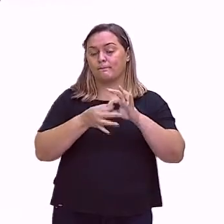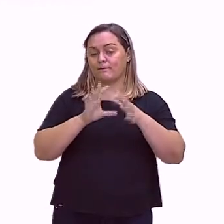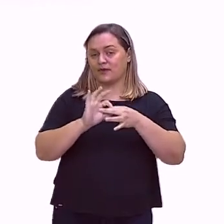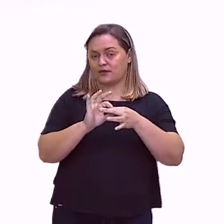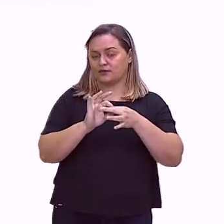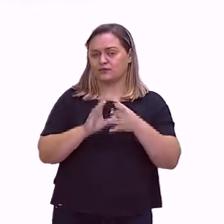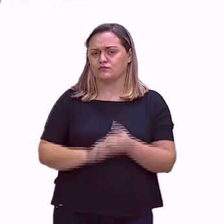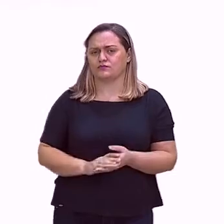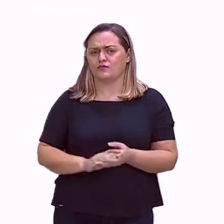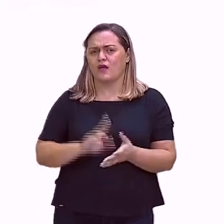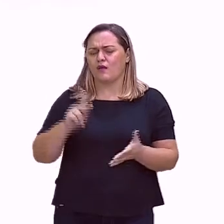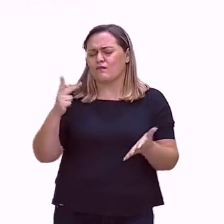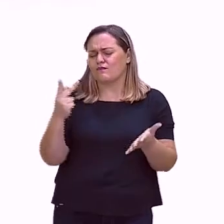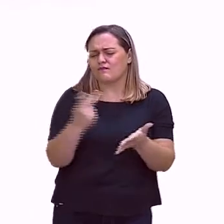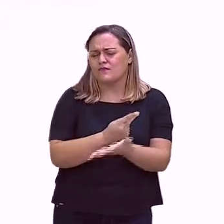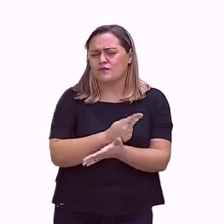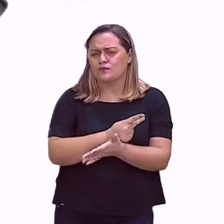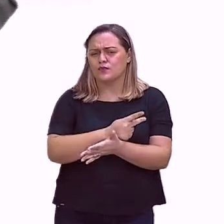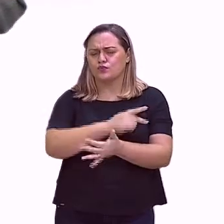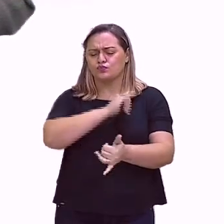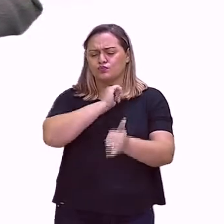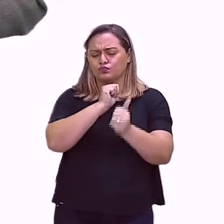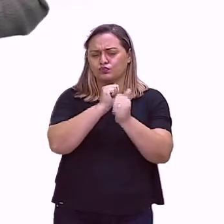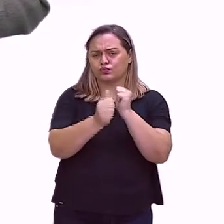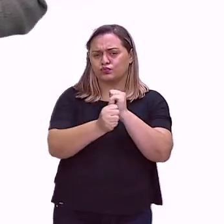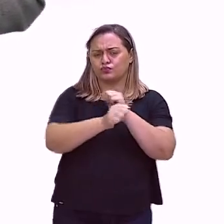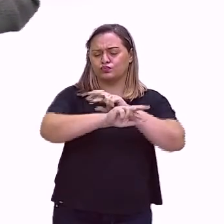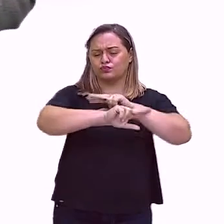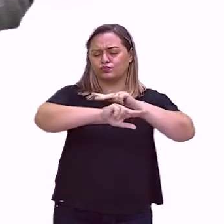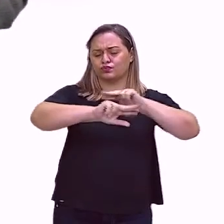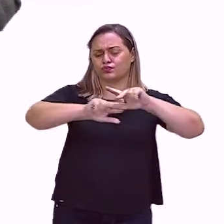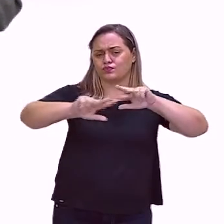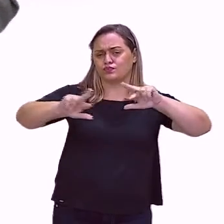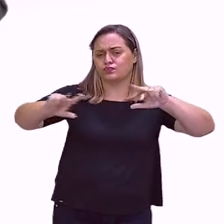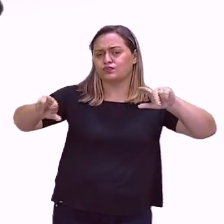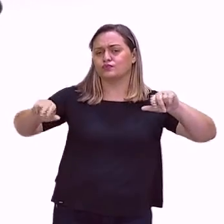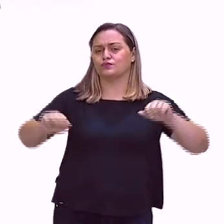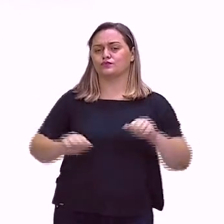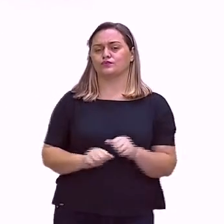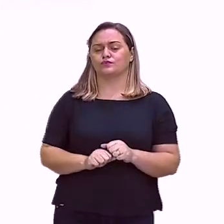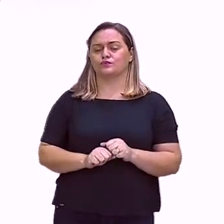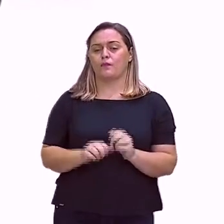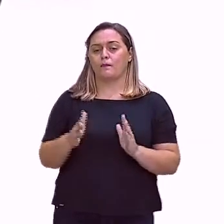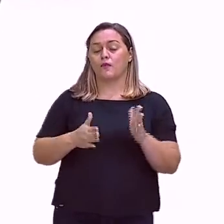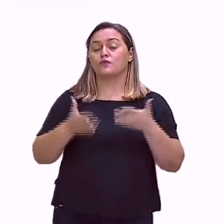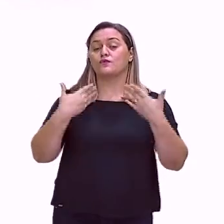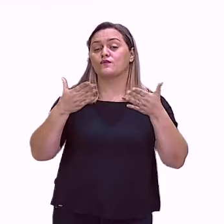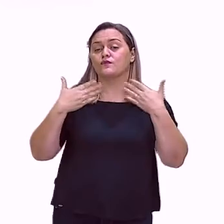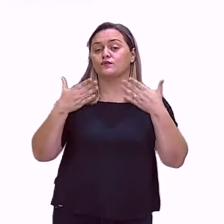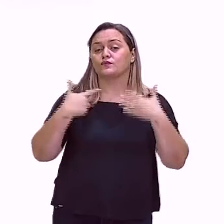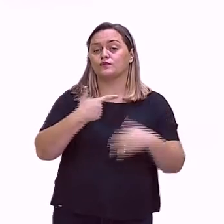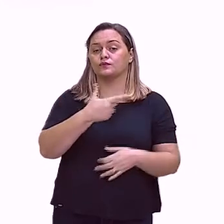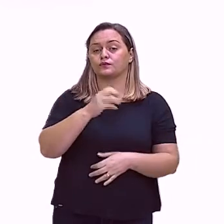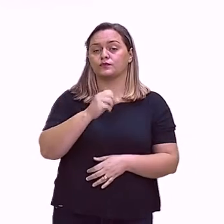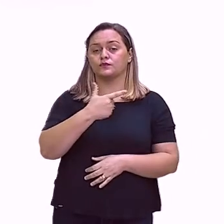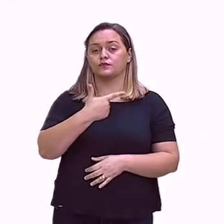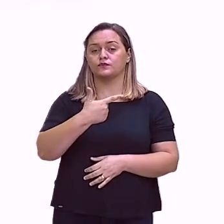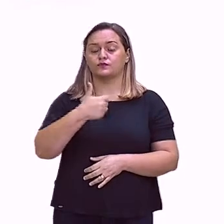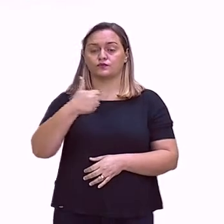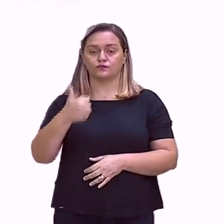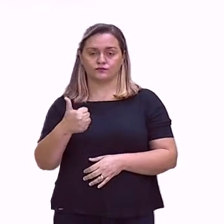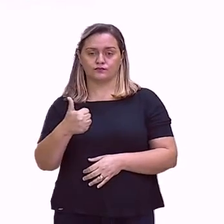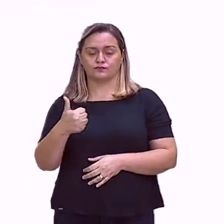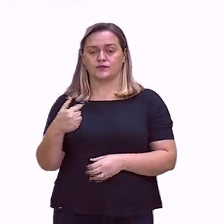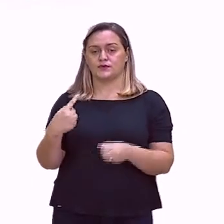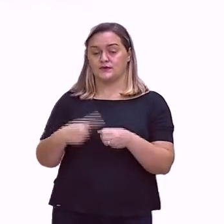evento multiesportivo realizado durante o verão de 2021, na região metropolitana de